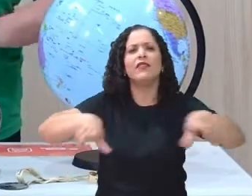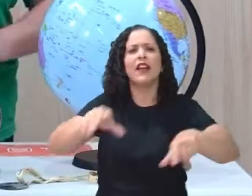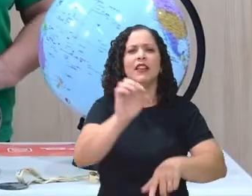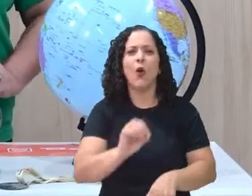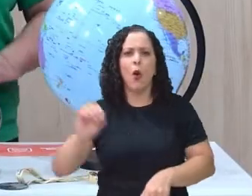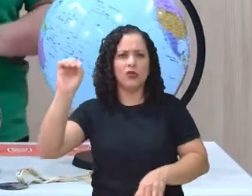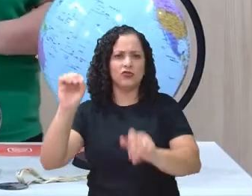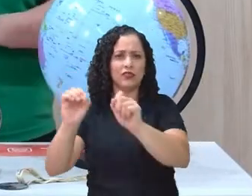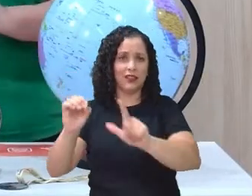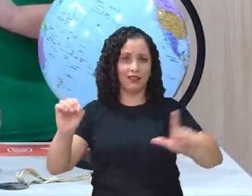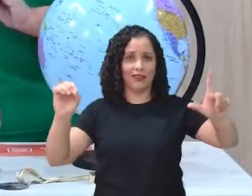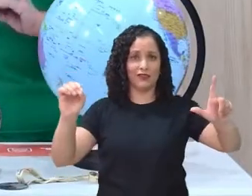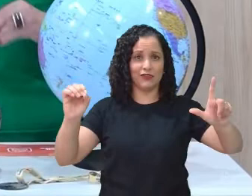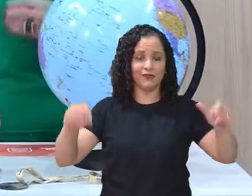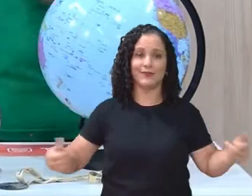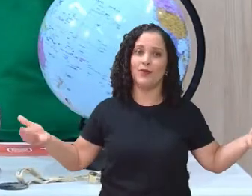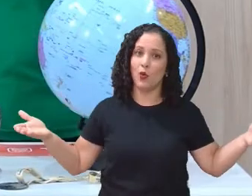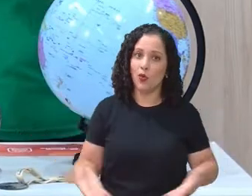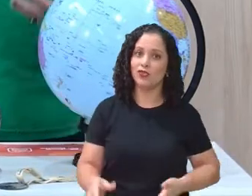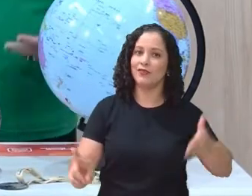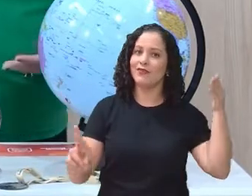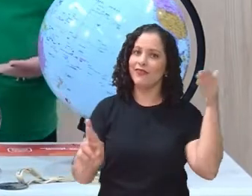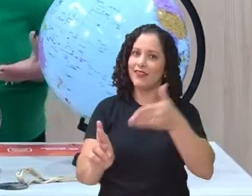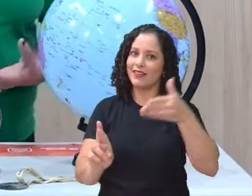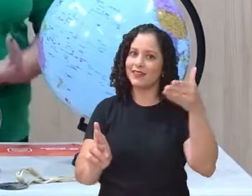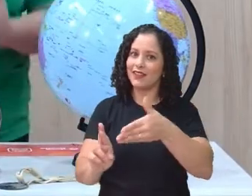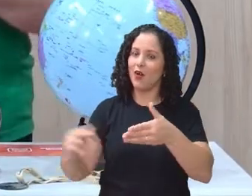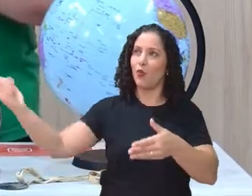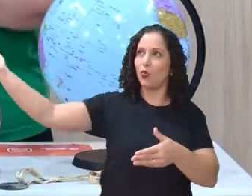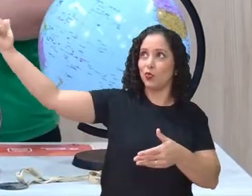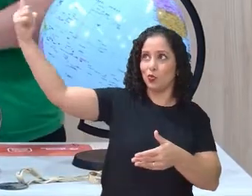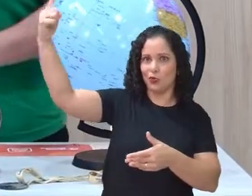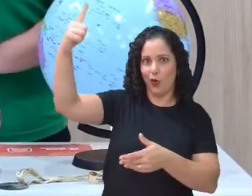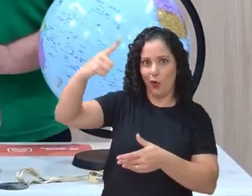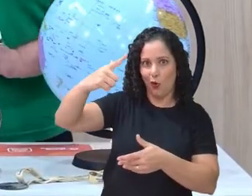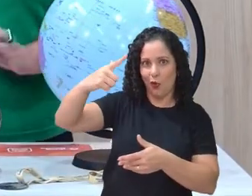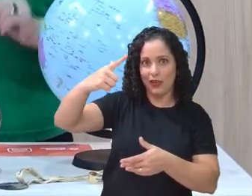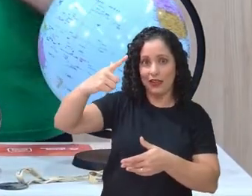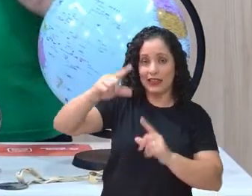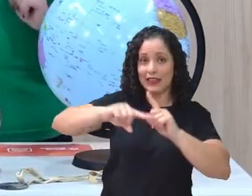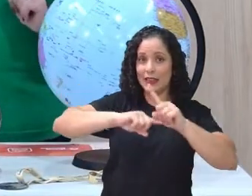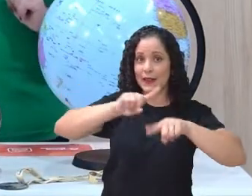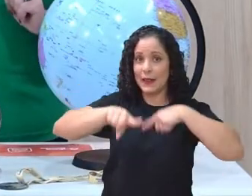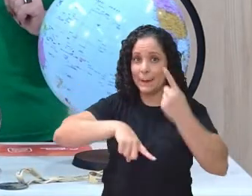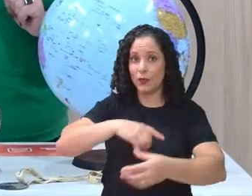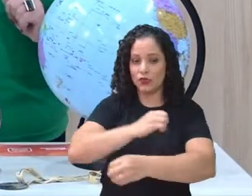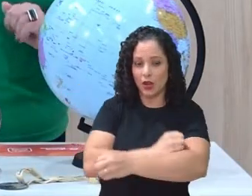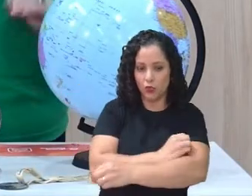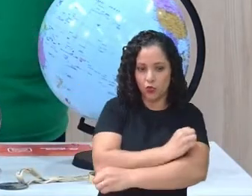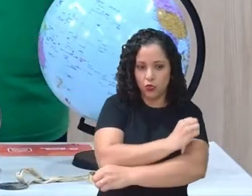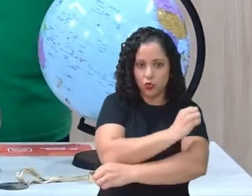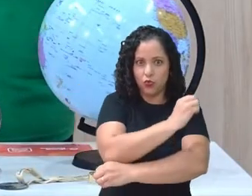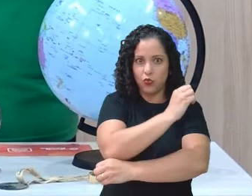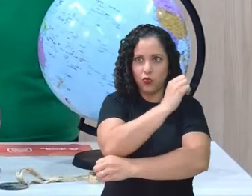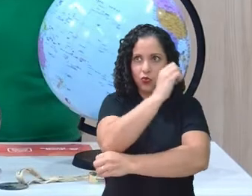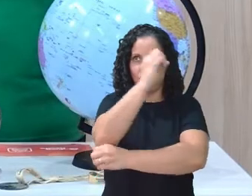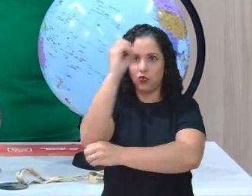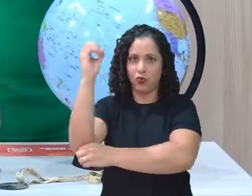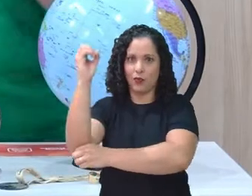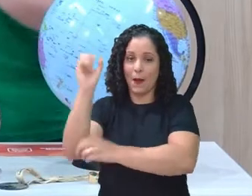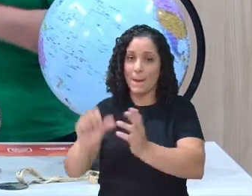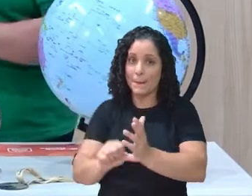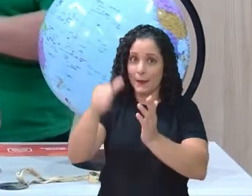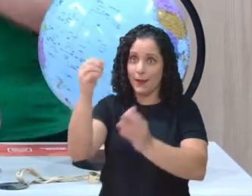hoje nós já temos um grande referencial, o nascer do Sol e o pôr do Sol. Veja que interessante, não